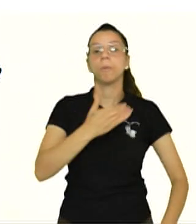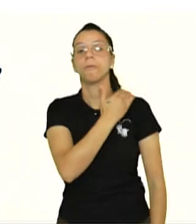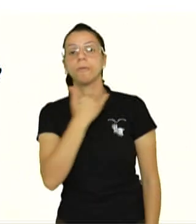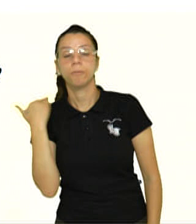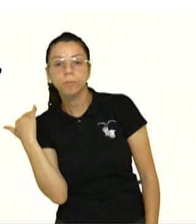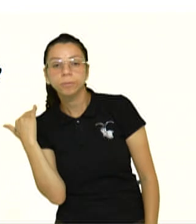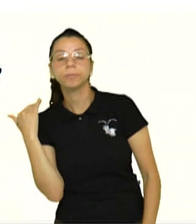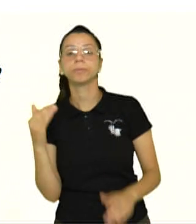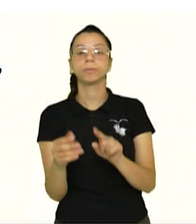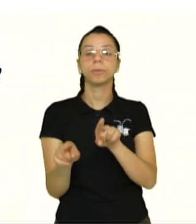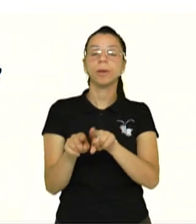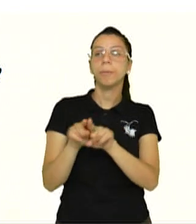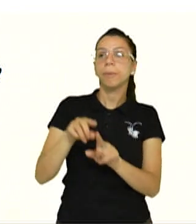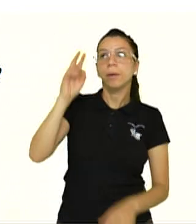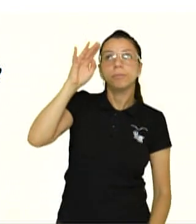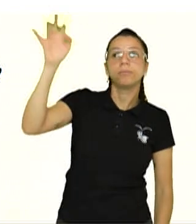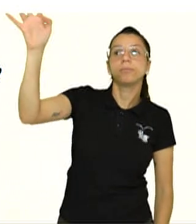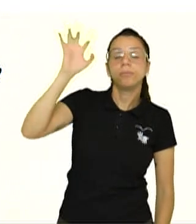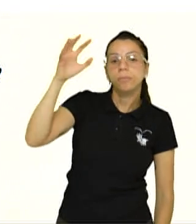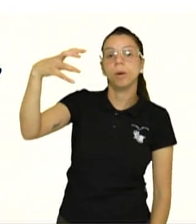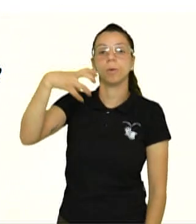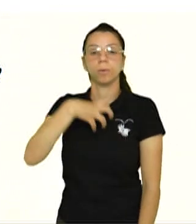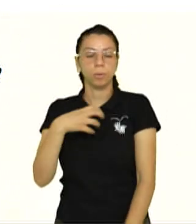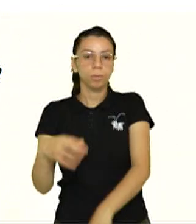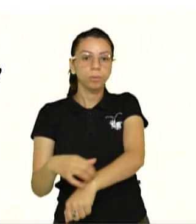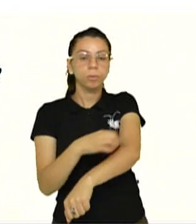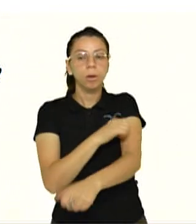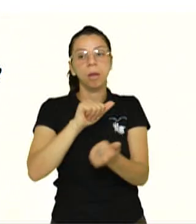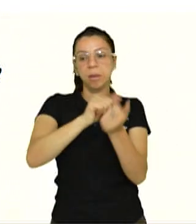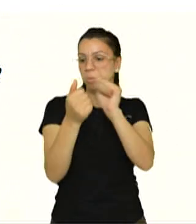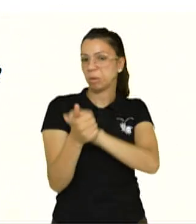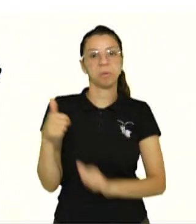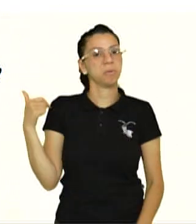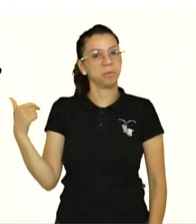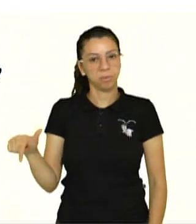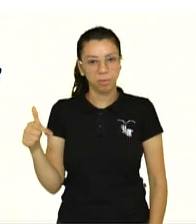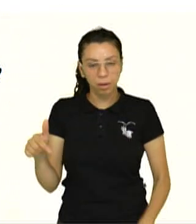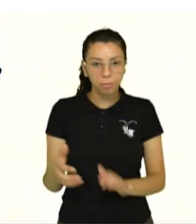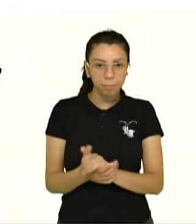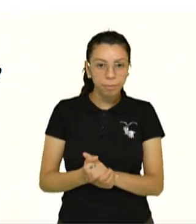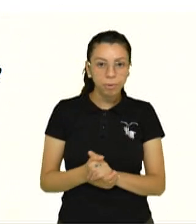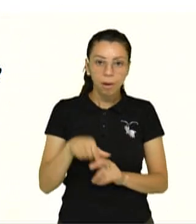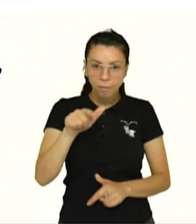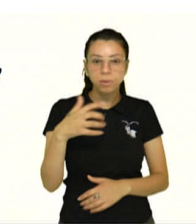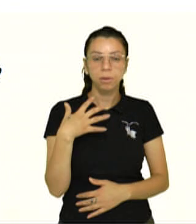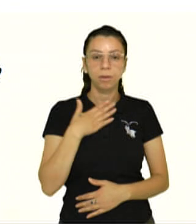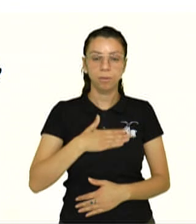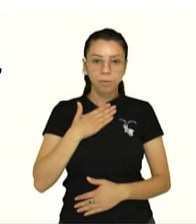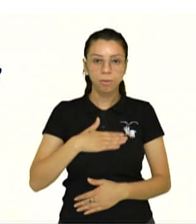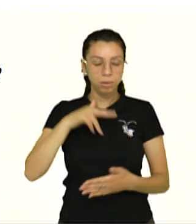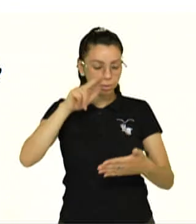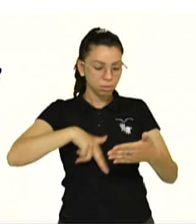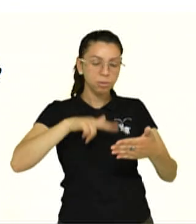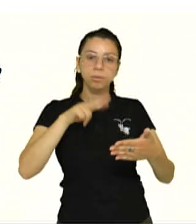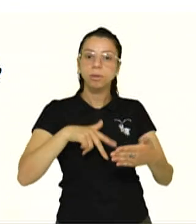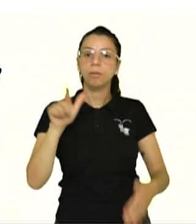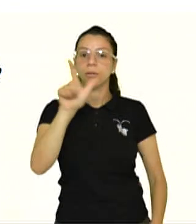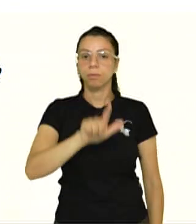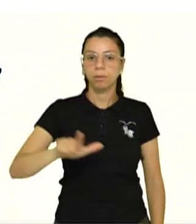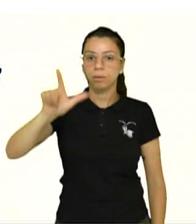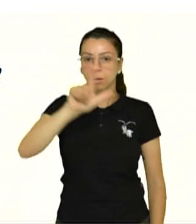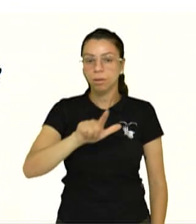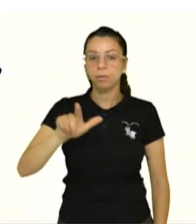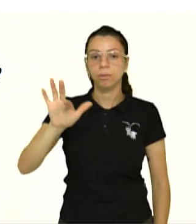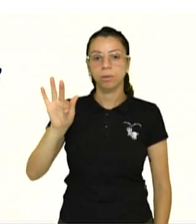a fantasia, o sentimento de inadequação, etc. Você gosta de literatura fantástica? Ela começou com o